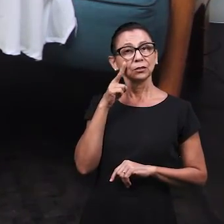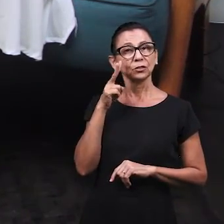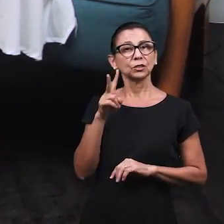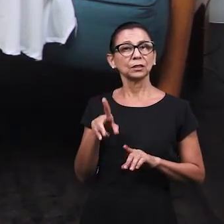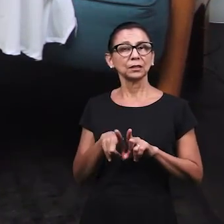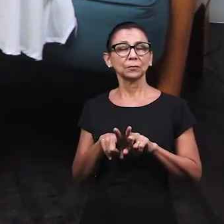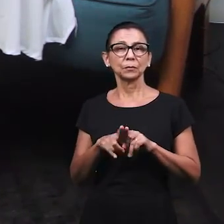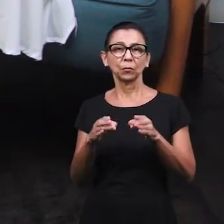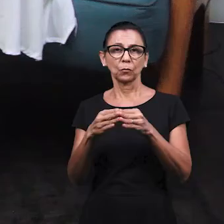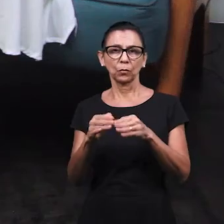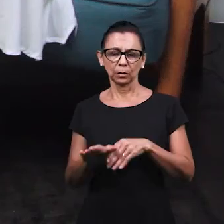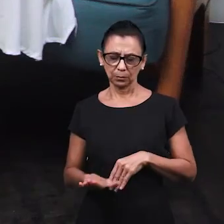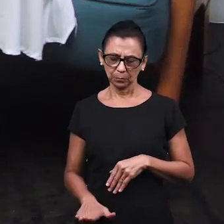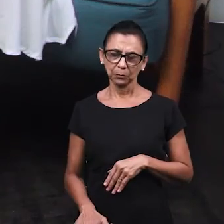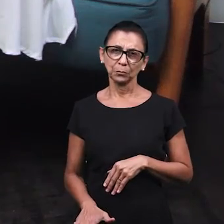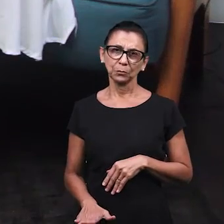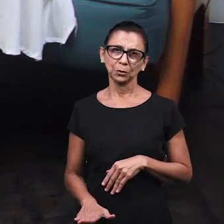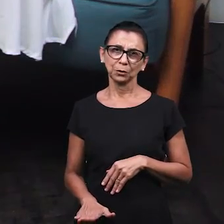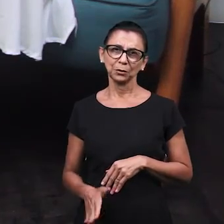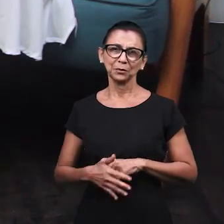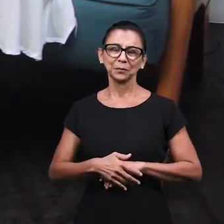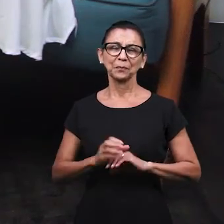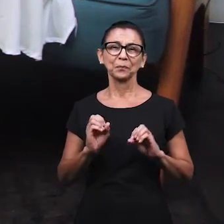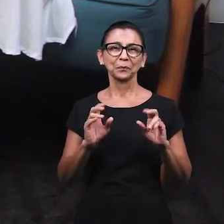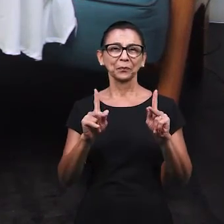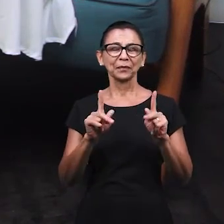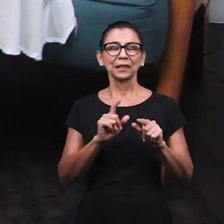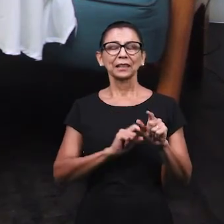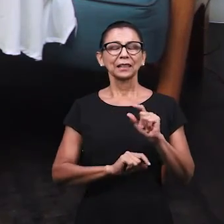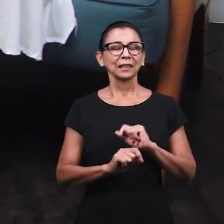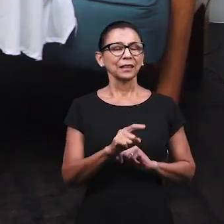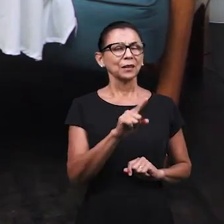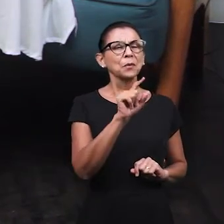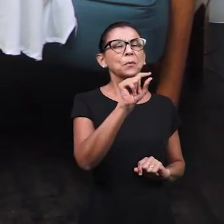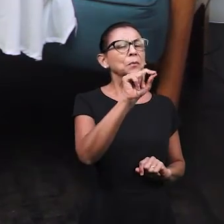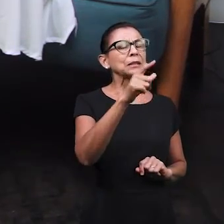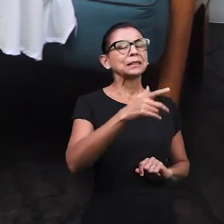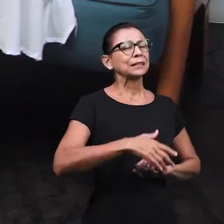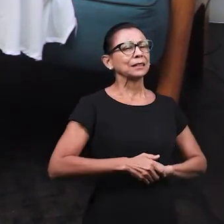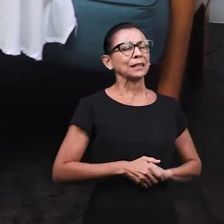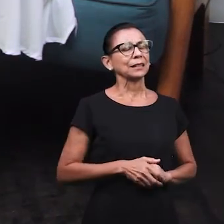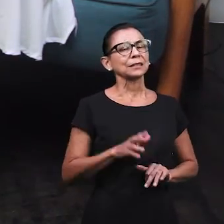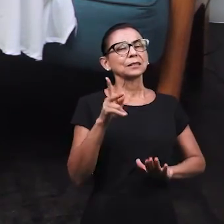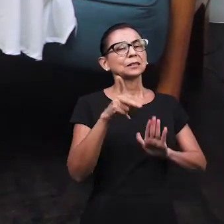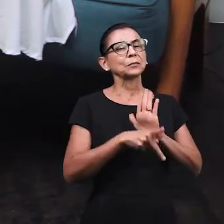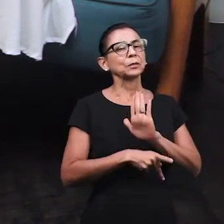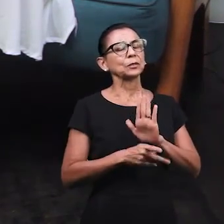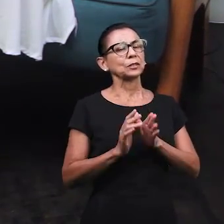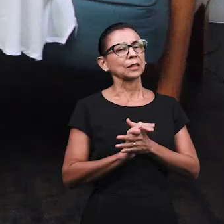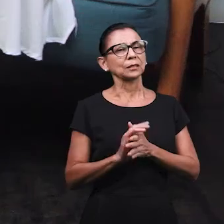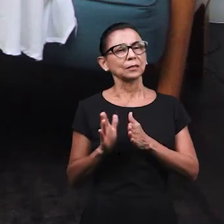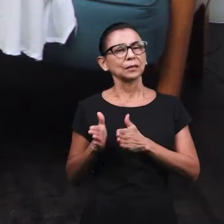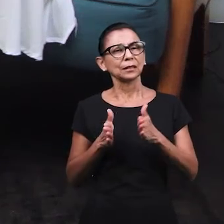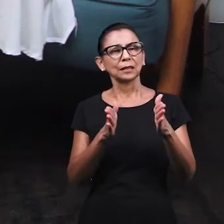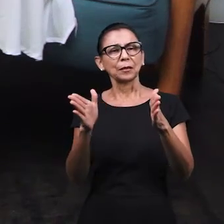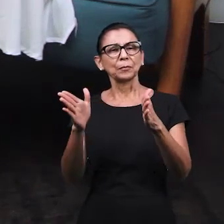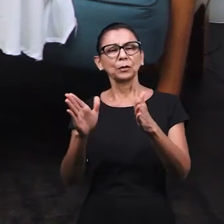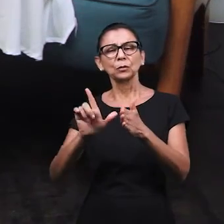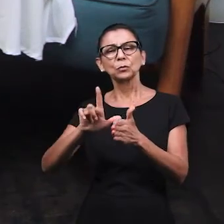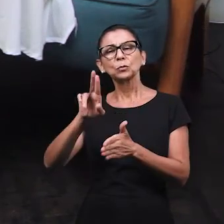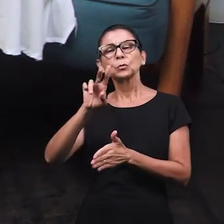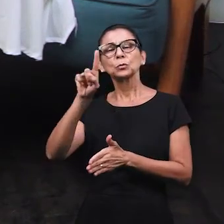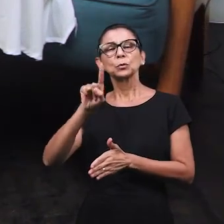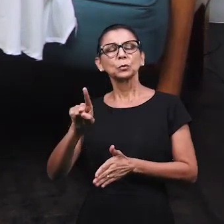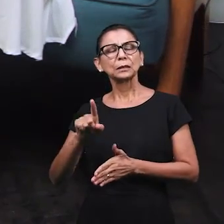mas ele é mais focado para criança. Muito bem. Lucélia, o que é o Luz para o Meu Caminho? O que é esse programa? Explica para